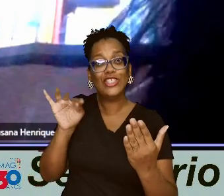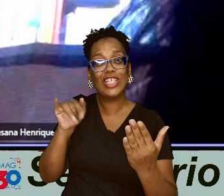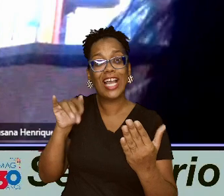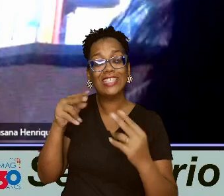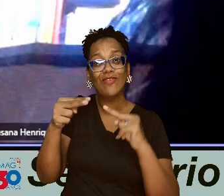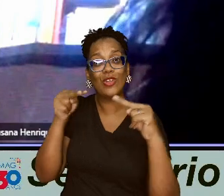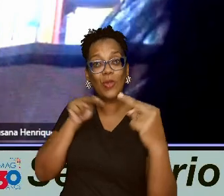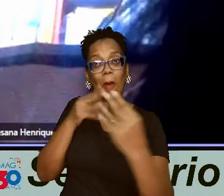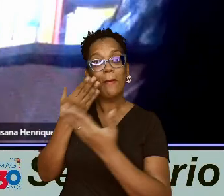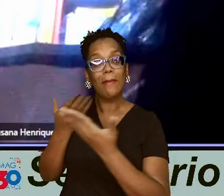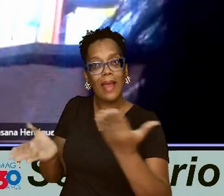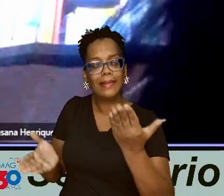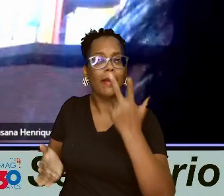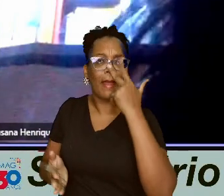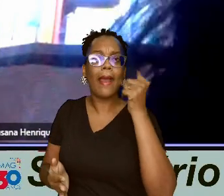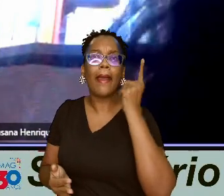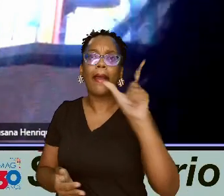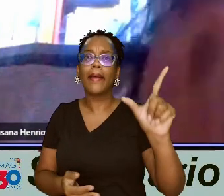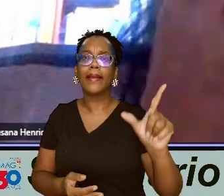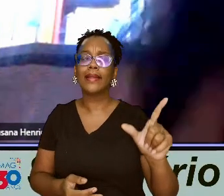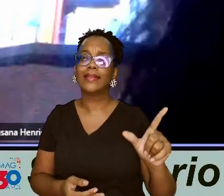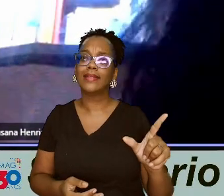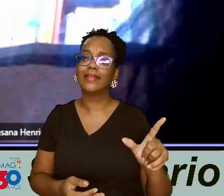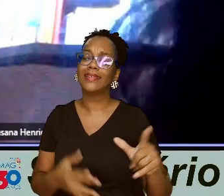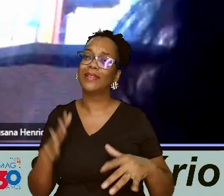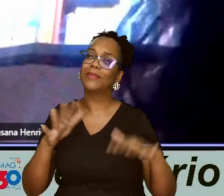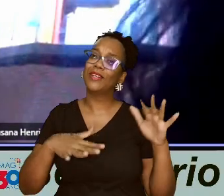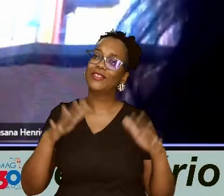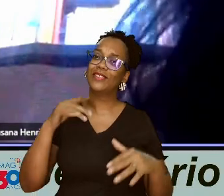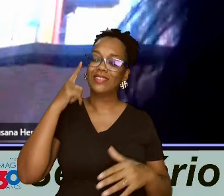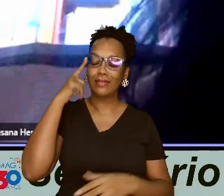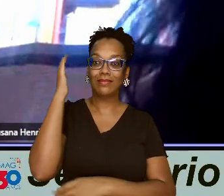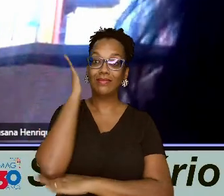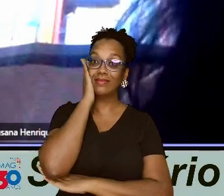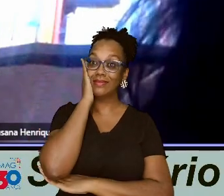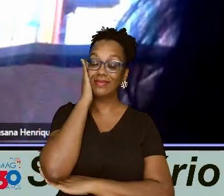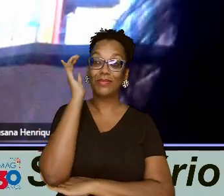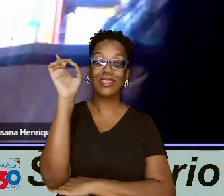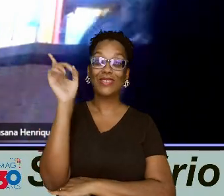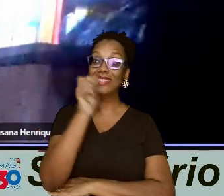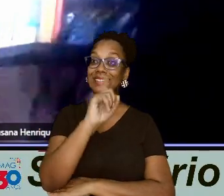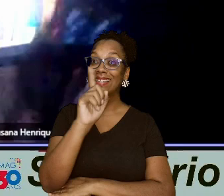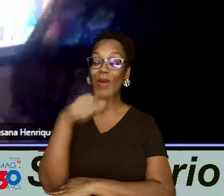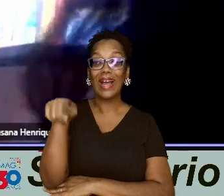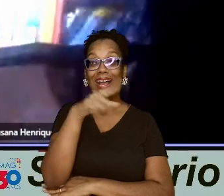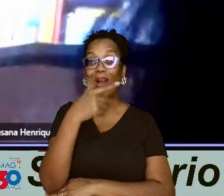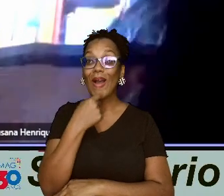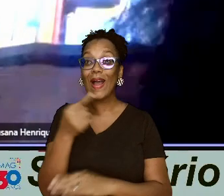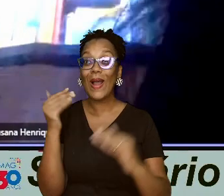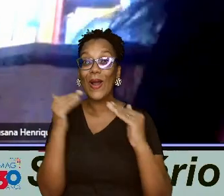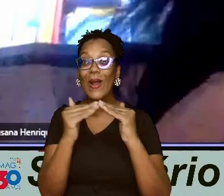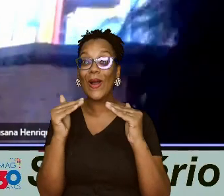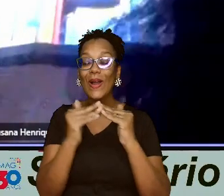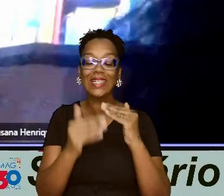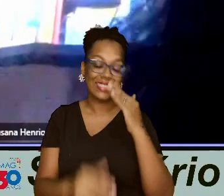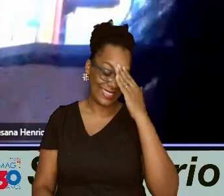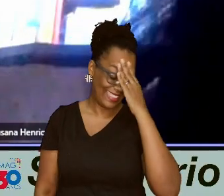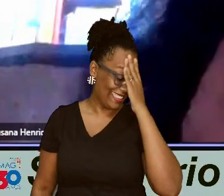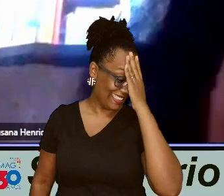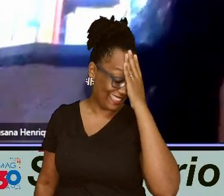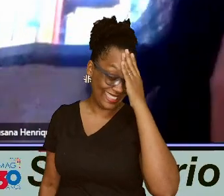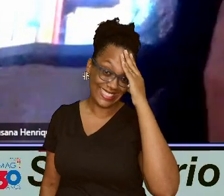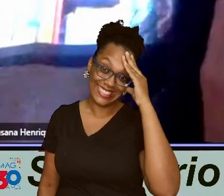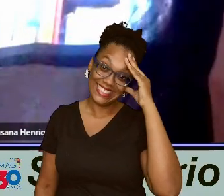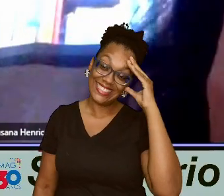né? Quando a gente, meu Deus, não, os caras concordam, né? Eu achei